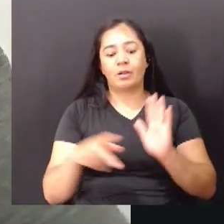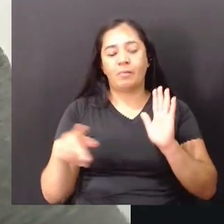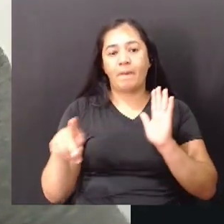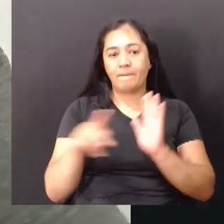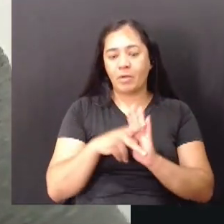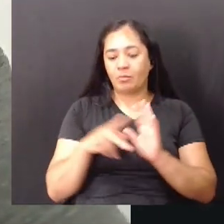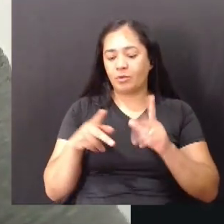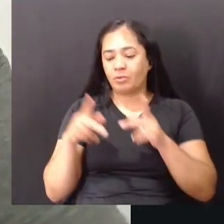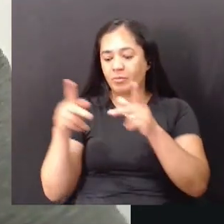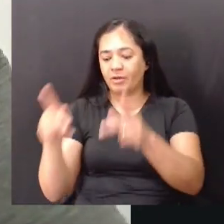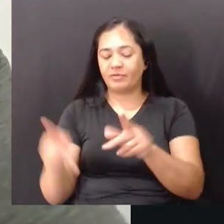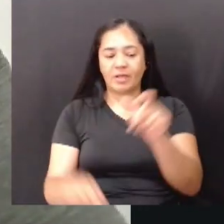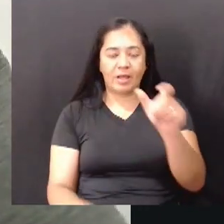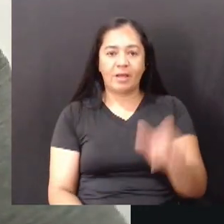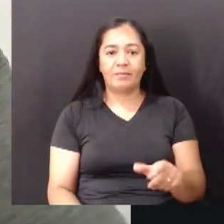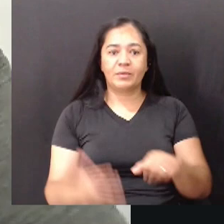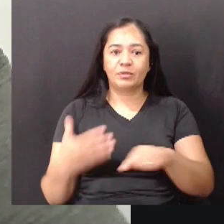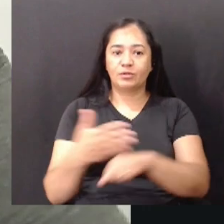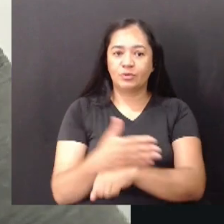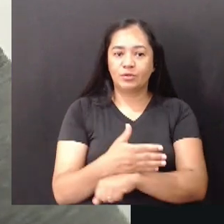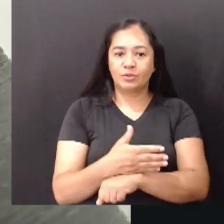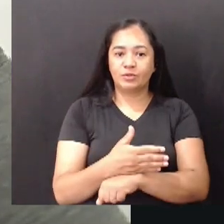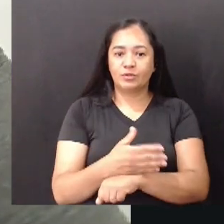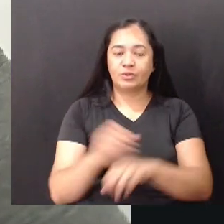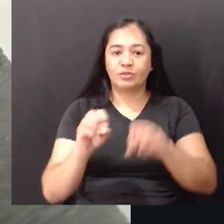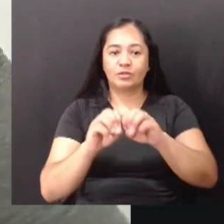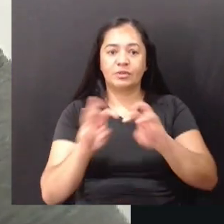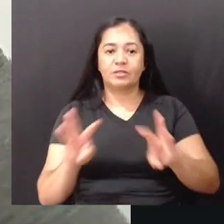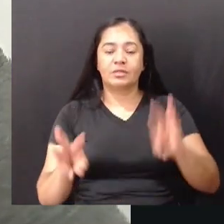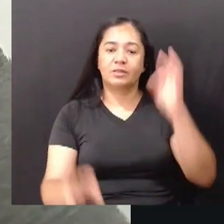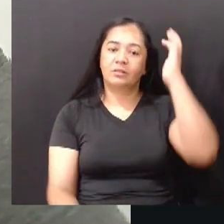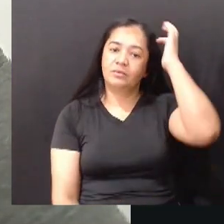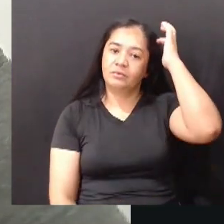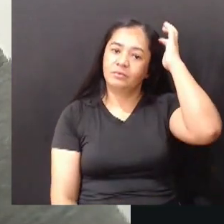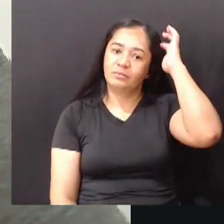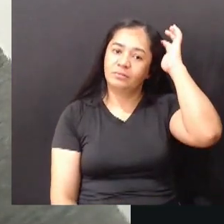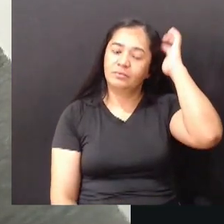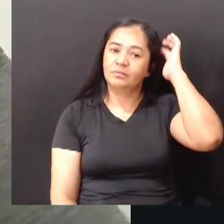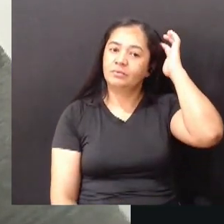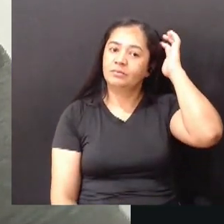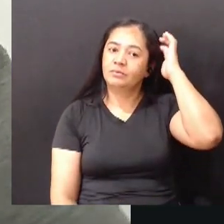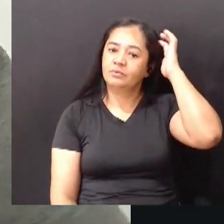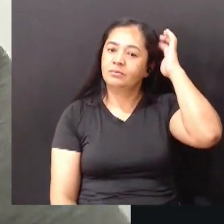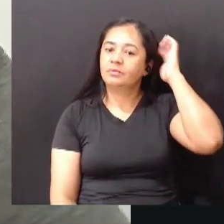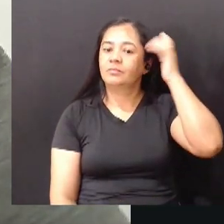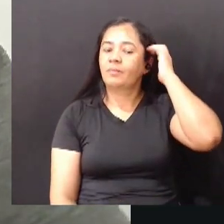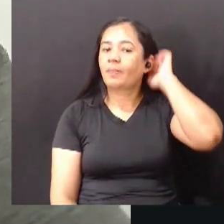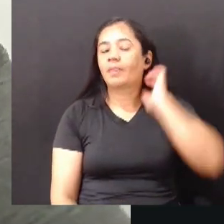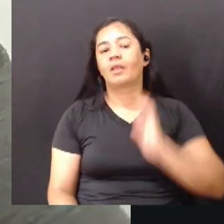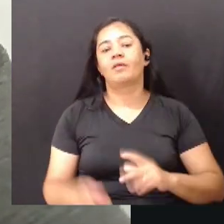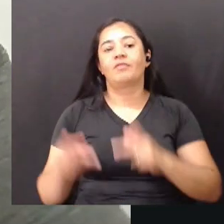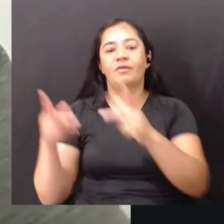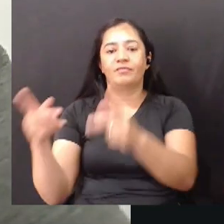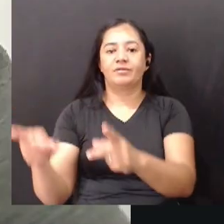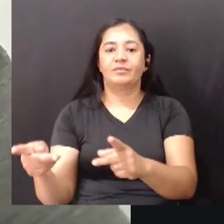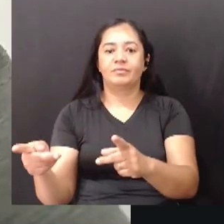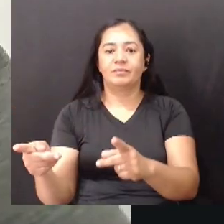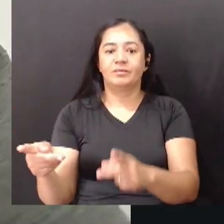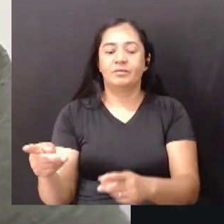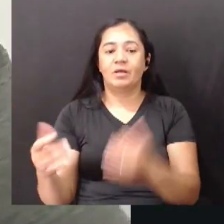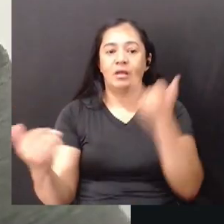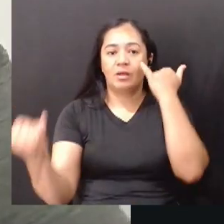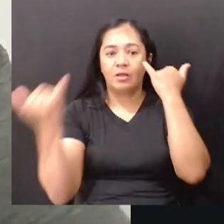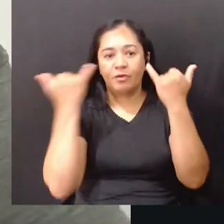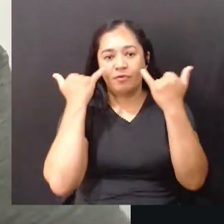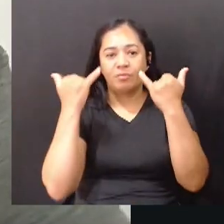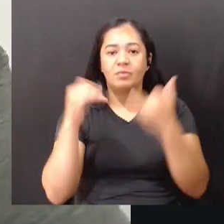de visitação, que a pessoa acessa o nosso site e ele vai lá, tem